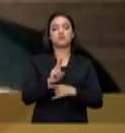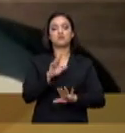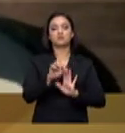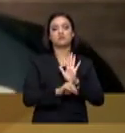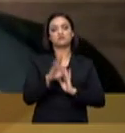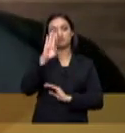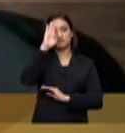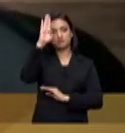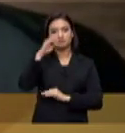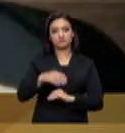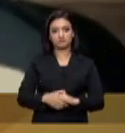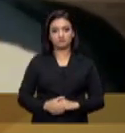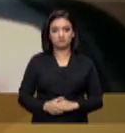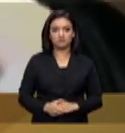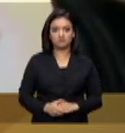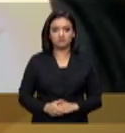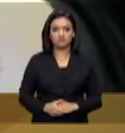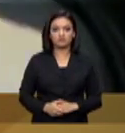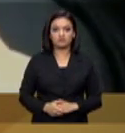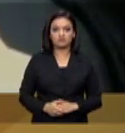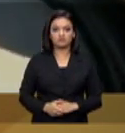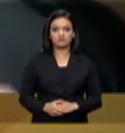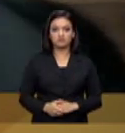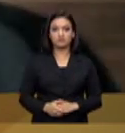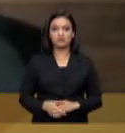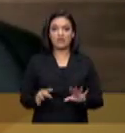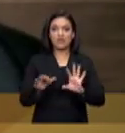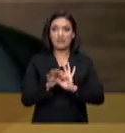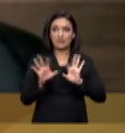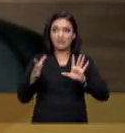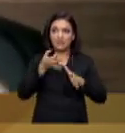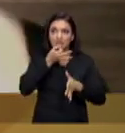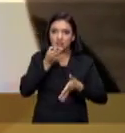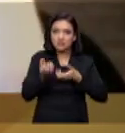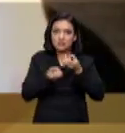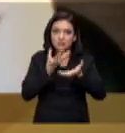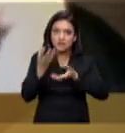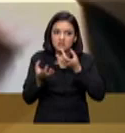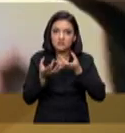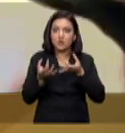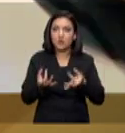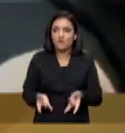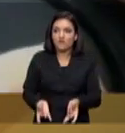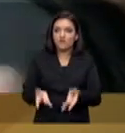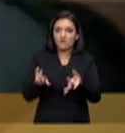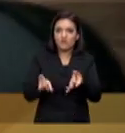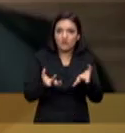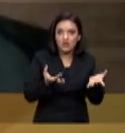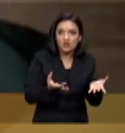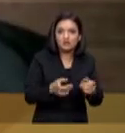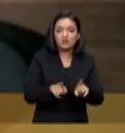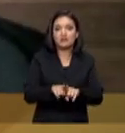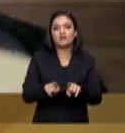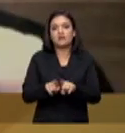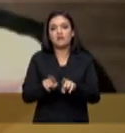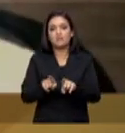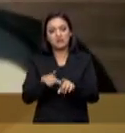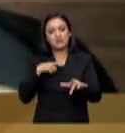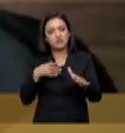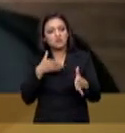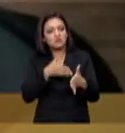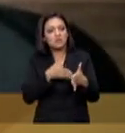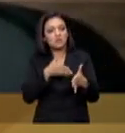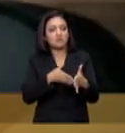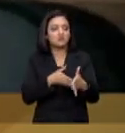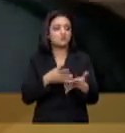As liberdades de expressão comercial e respectivas restrições podem